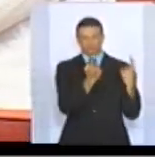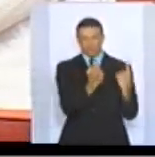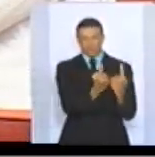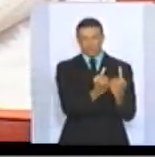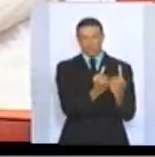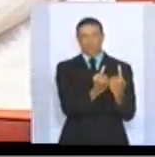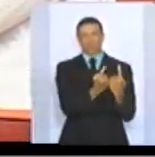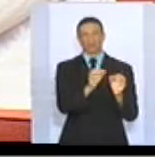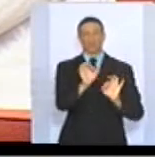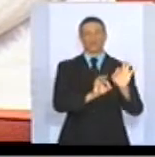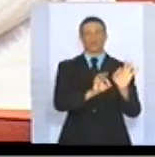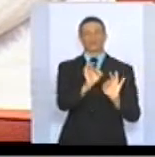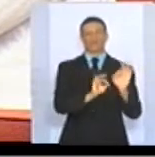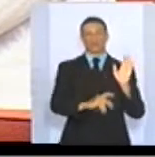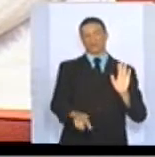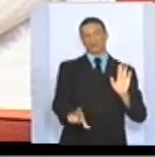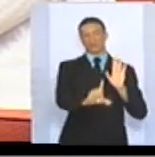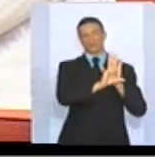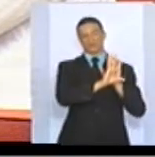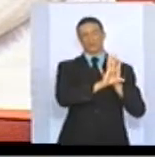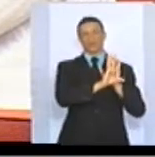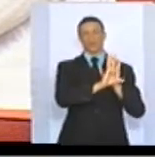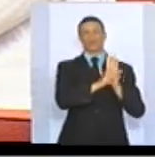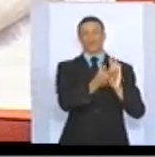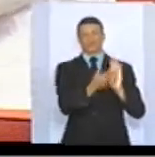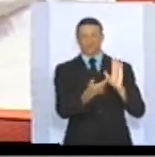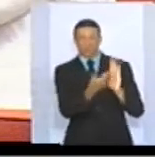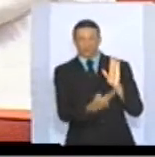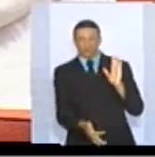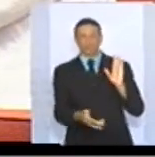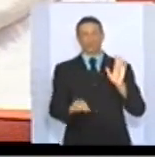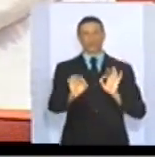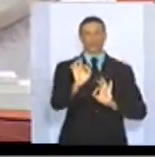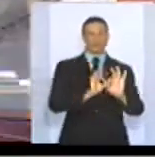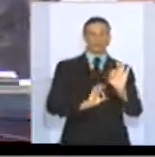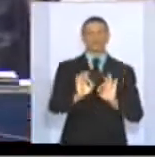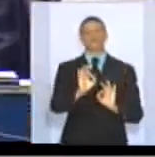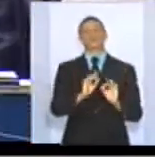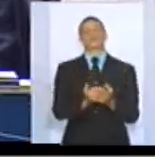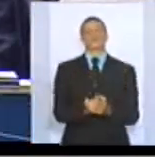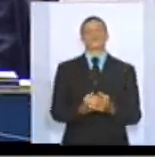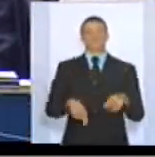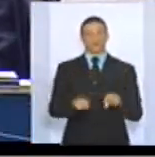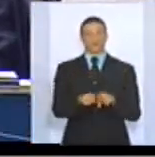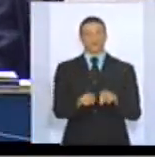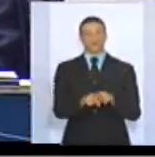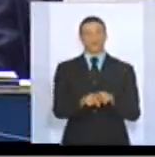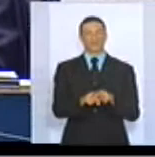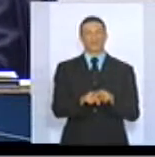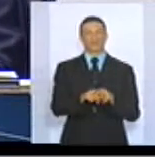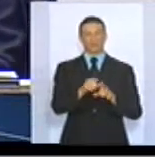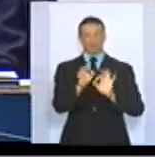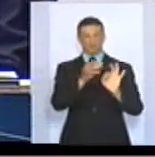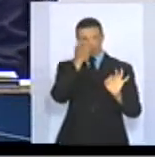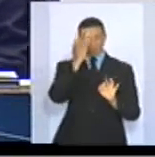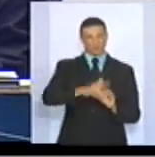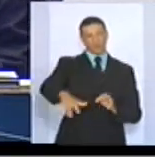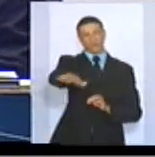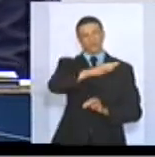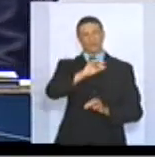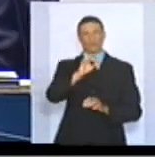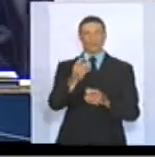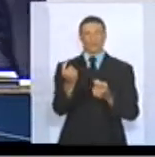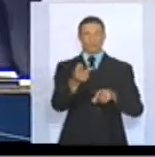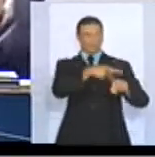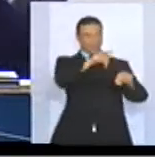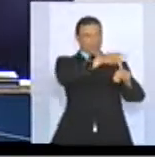desses poderes fiscalizatórios da Ancine, a restrição à propriedade cruzada, a limitação de participação do capital